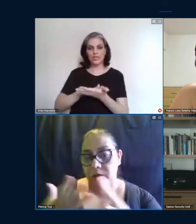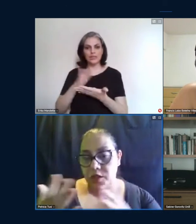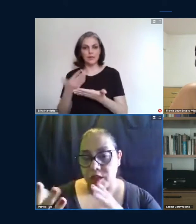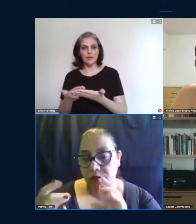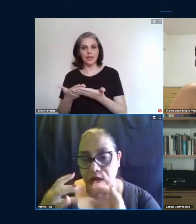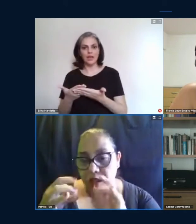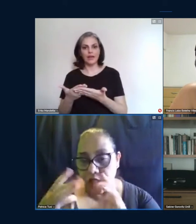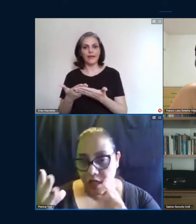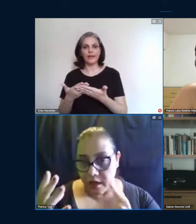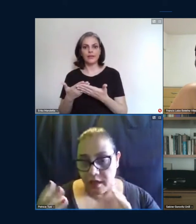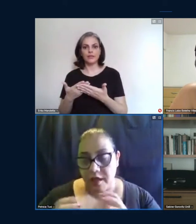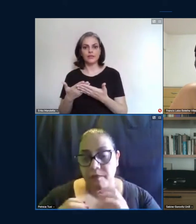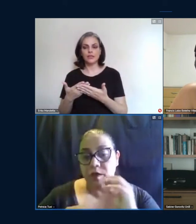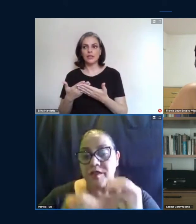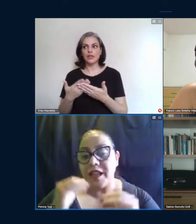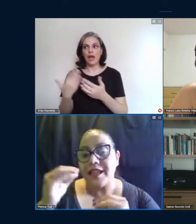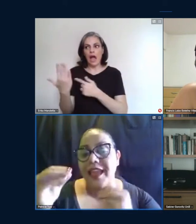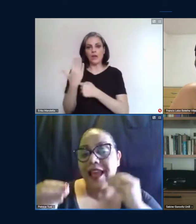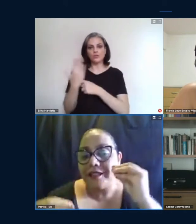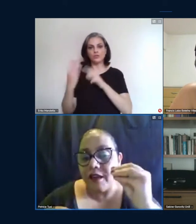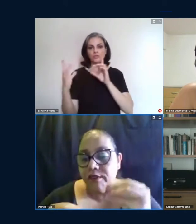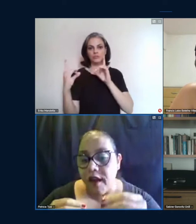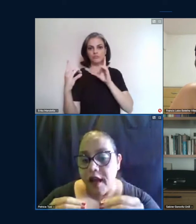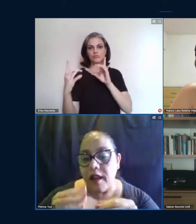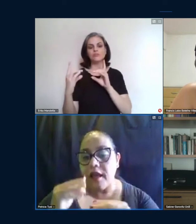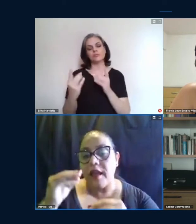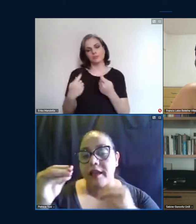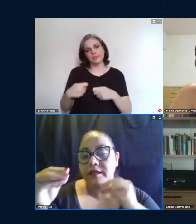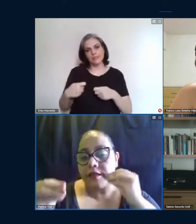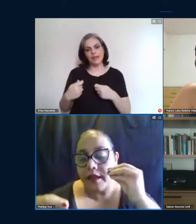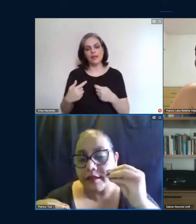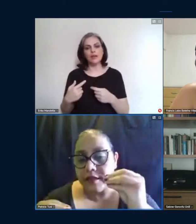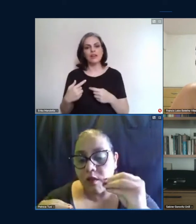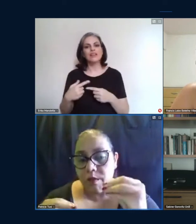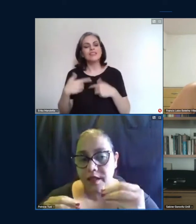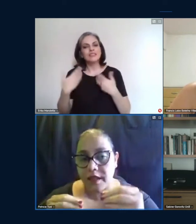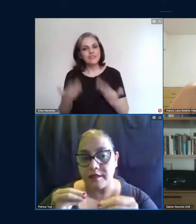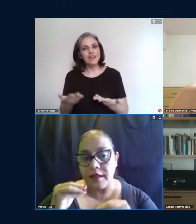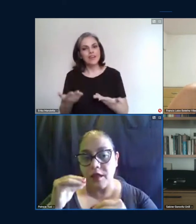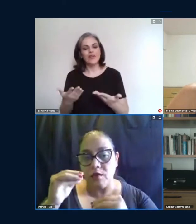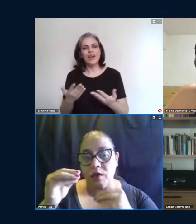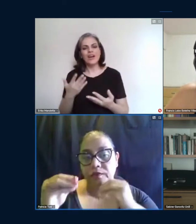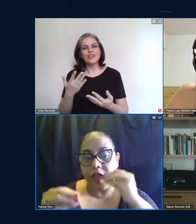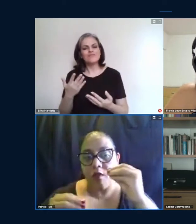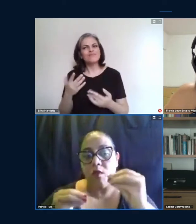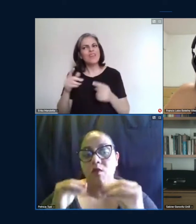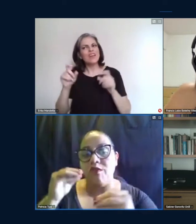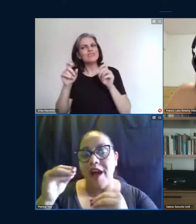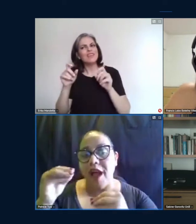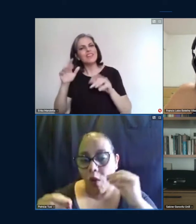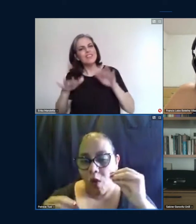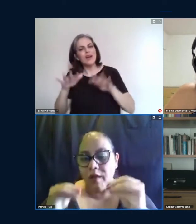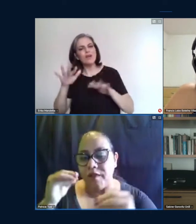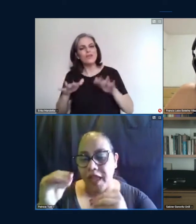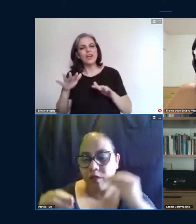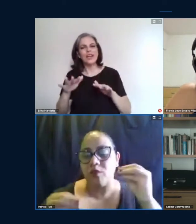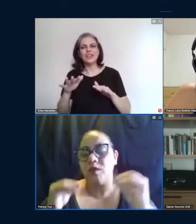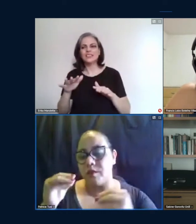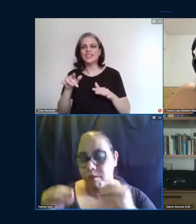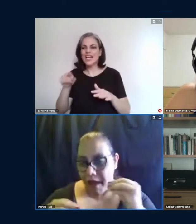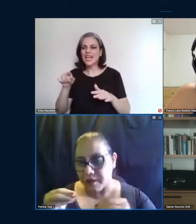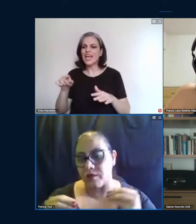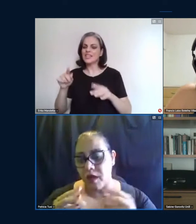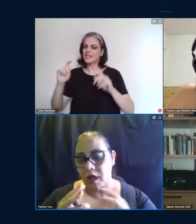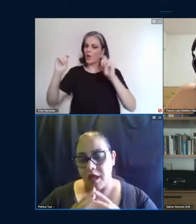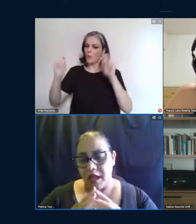teria que pedir feed dela, então, será que essa fala, essa competência, eu não tenho um valor dentro